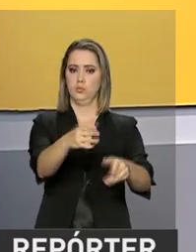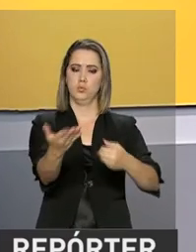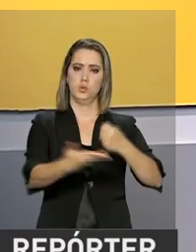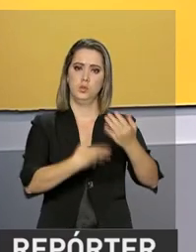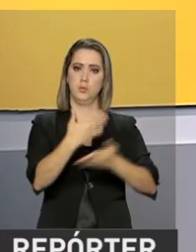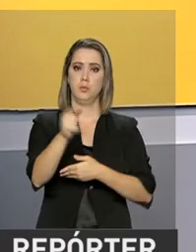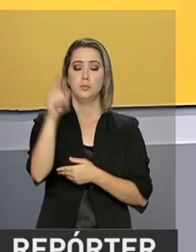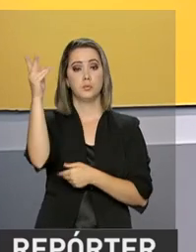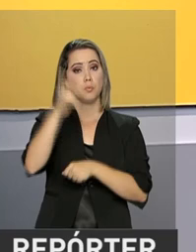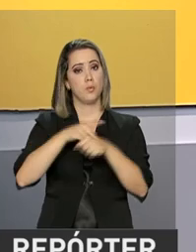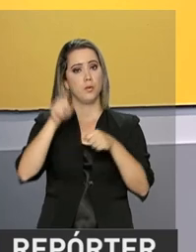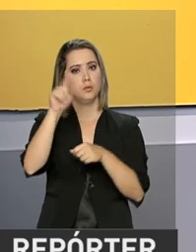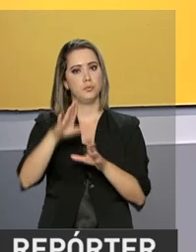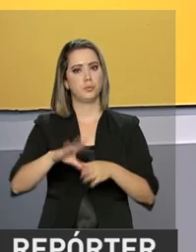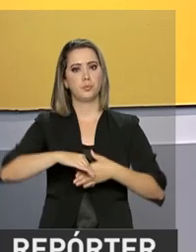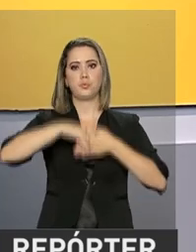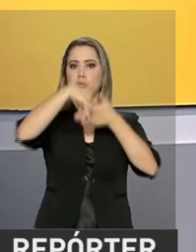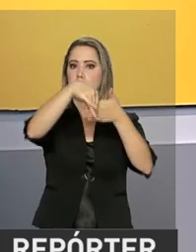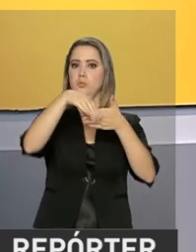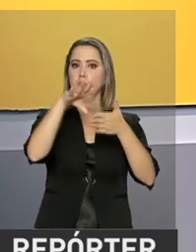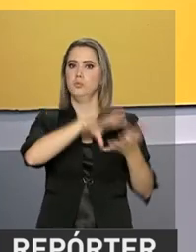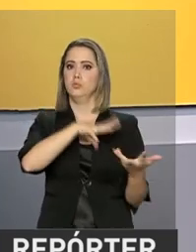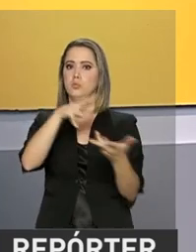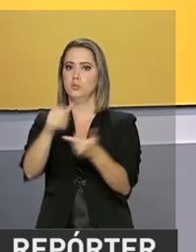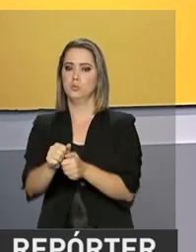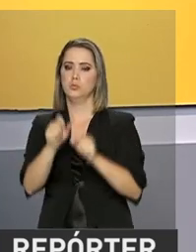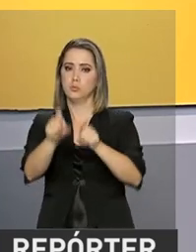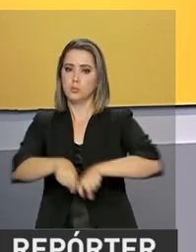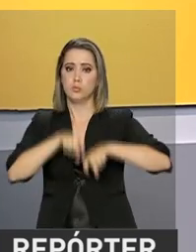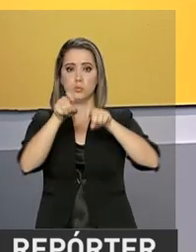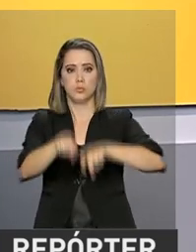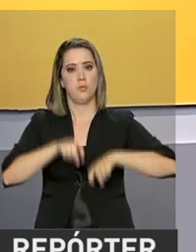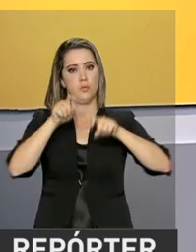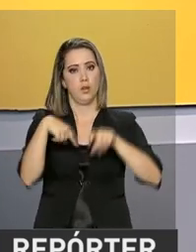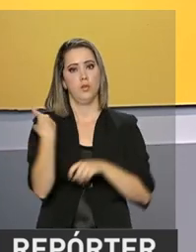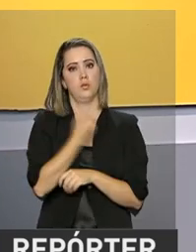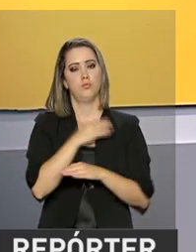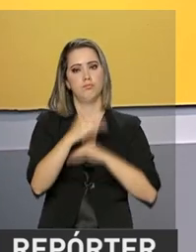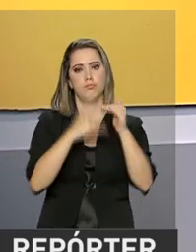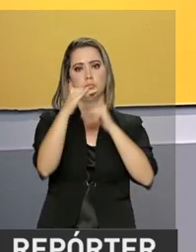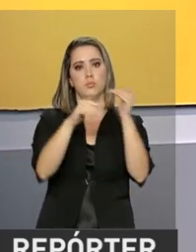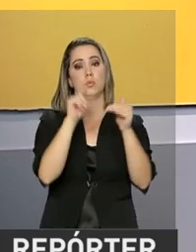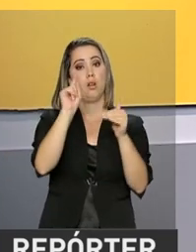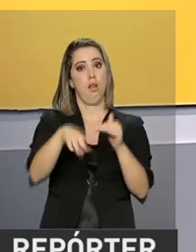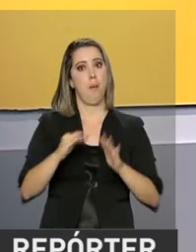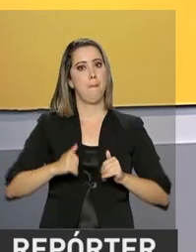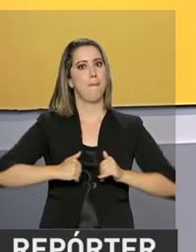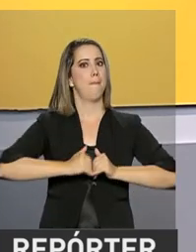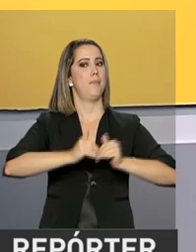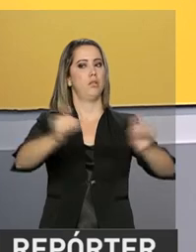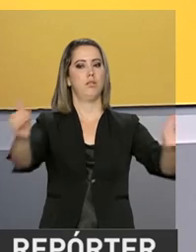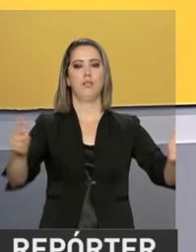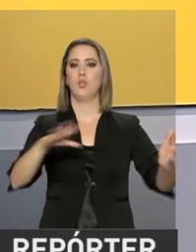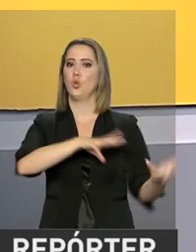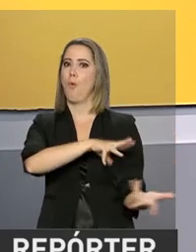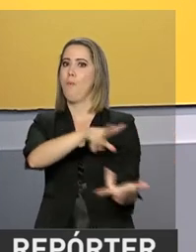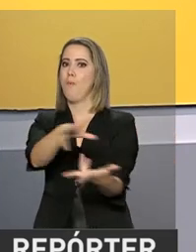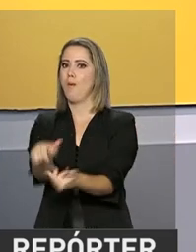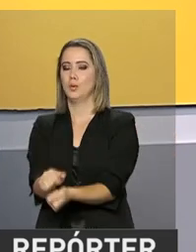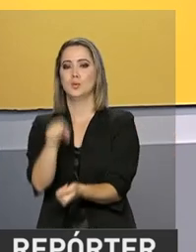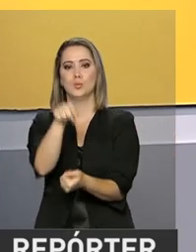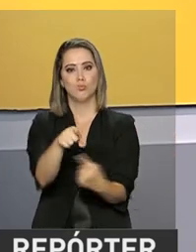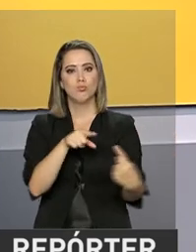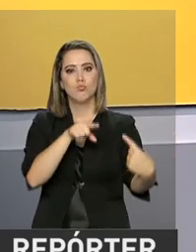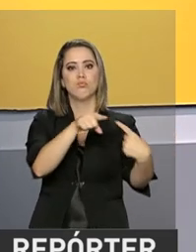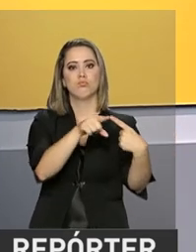mundiais em produtividade agropecuária. O crescimento da nossa produção é o maior do mundo, de acordo com